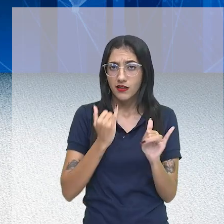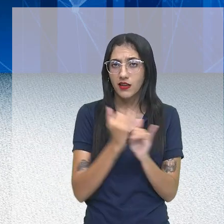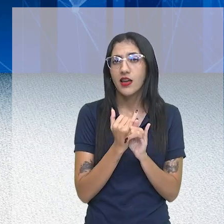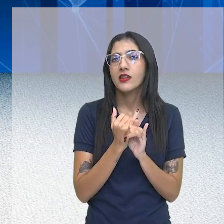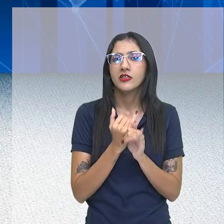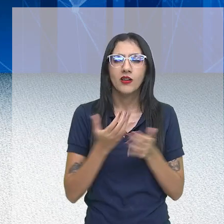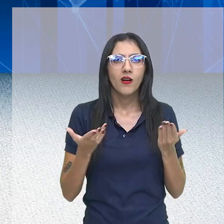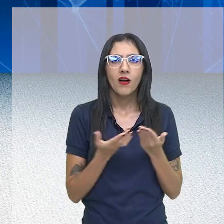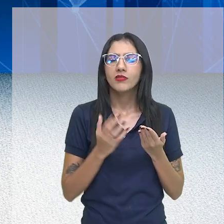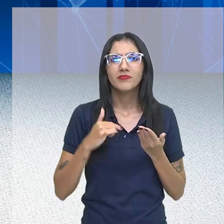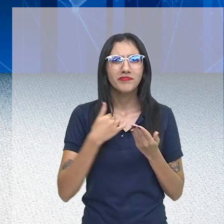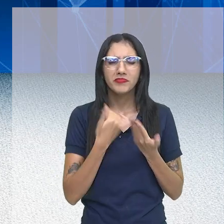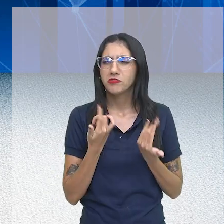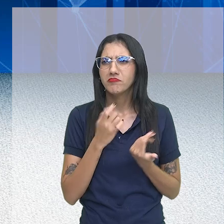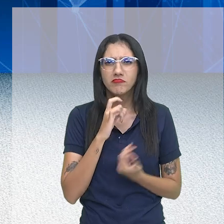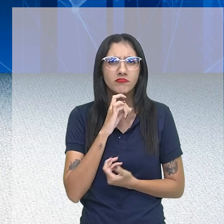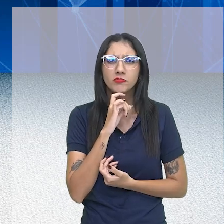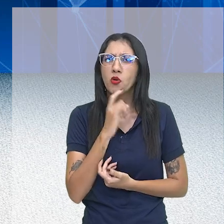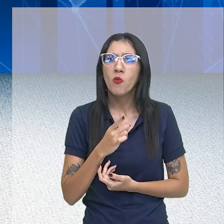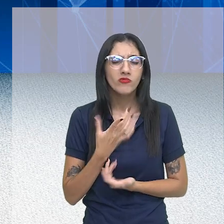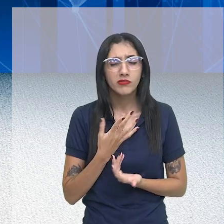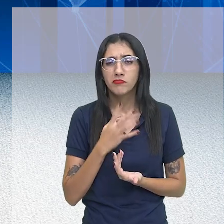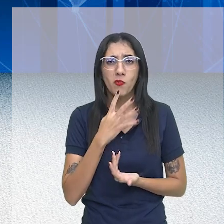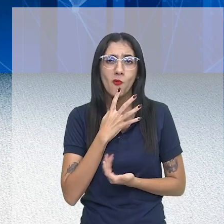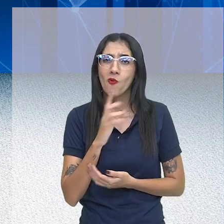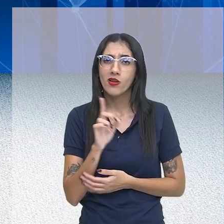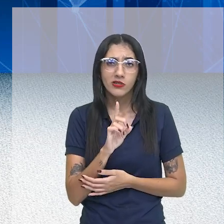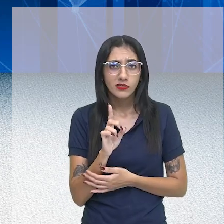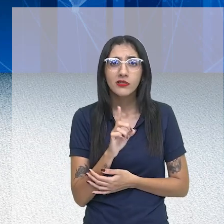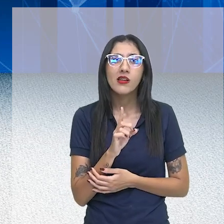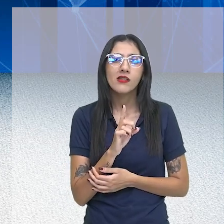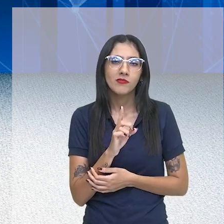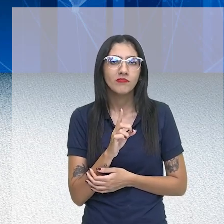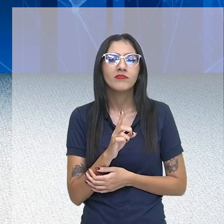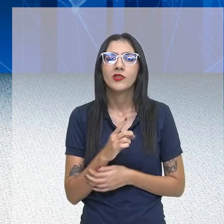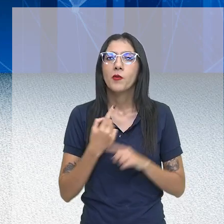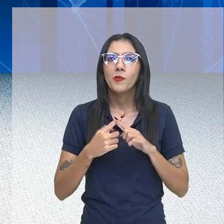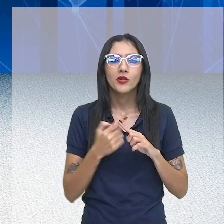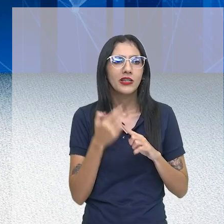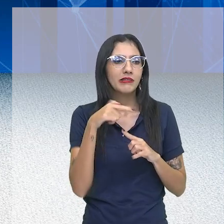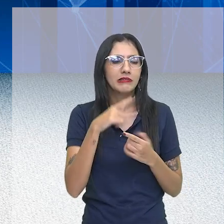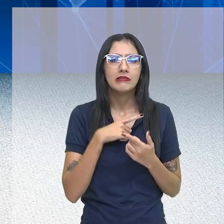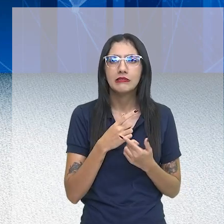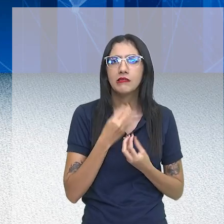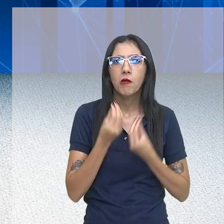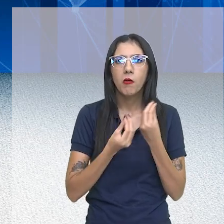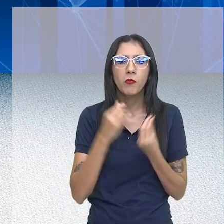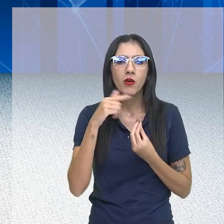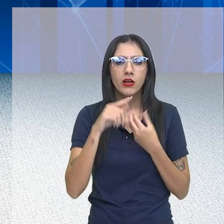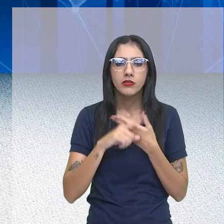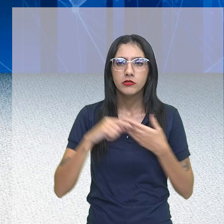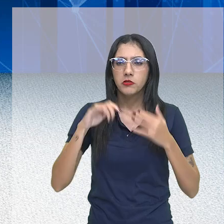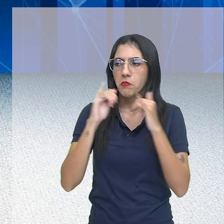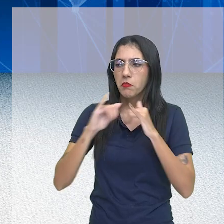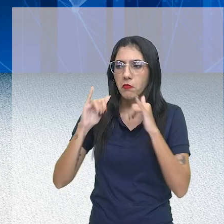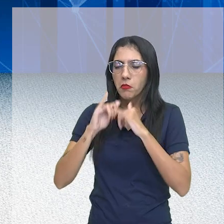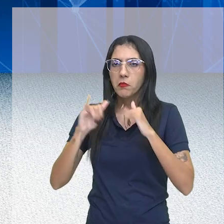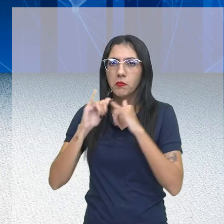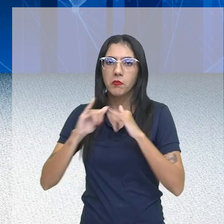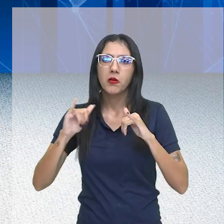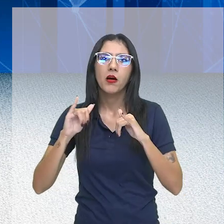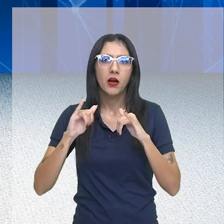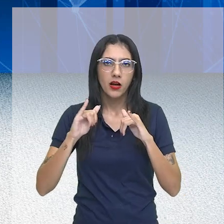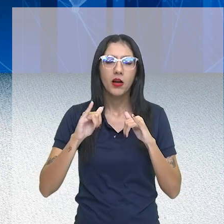muitas vezes a gente não poderia não conhecer, né, porque justamente teria essa limitação do nosso,